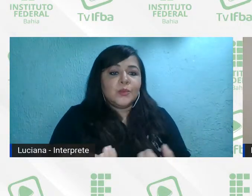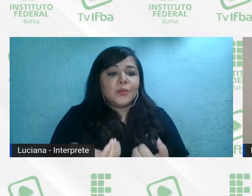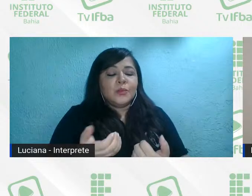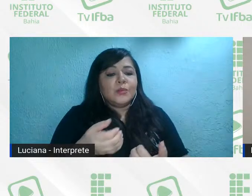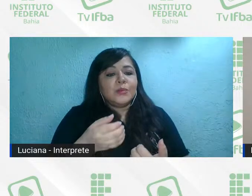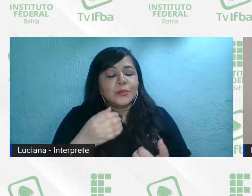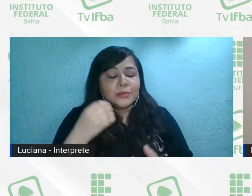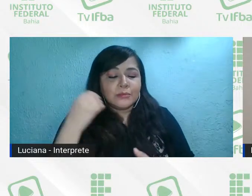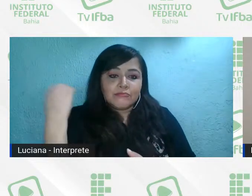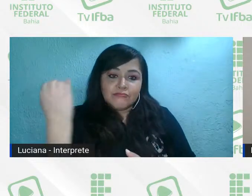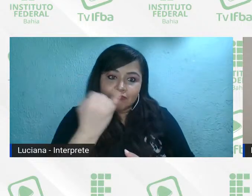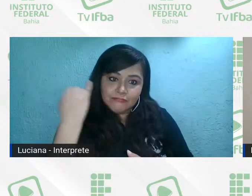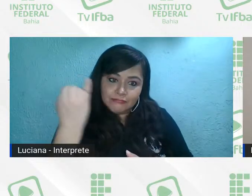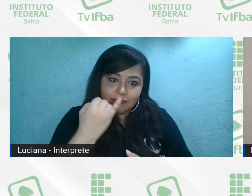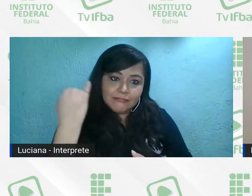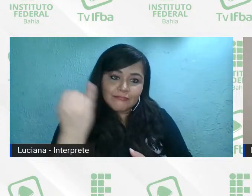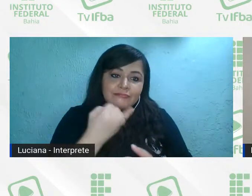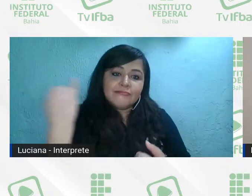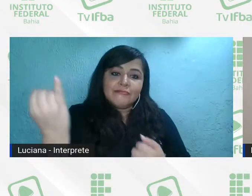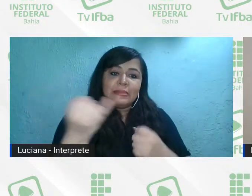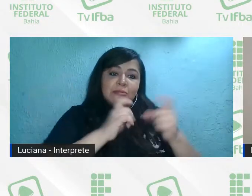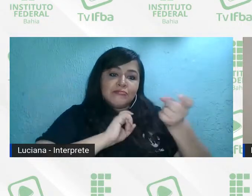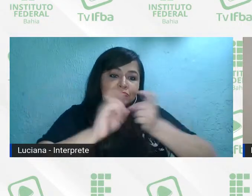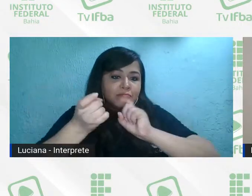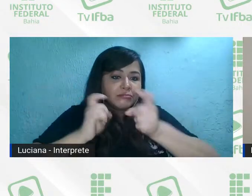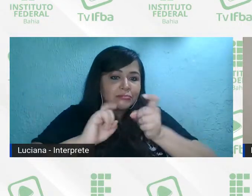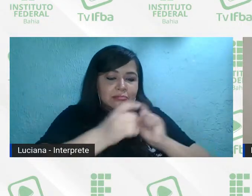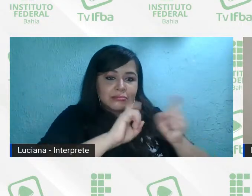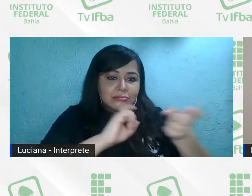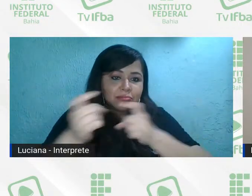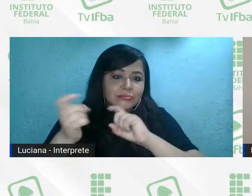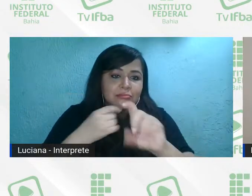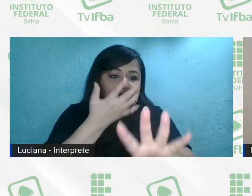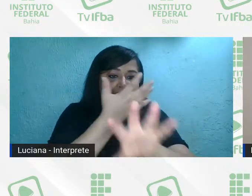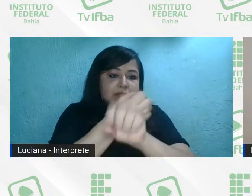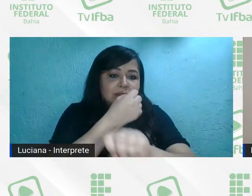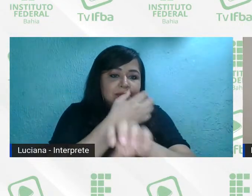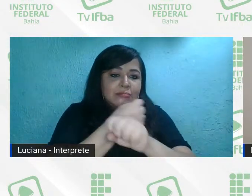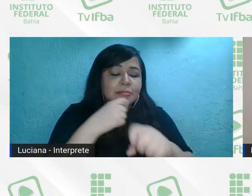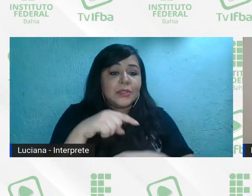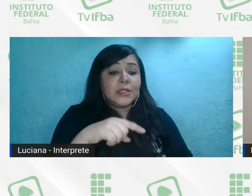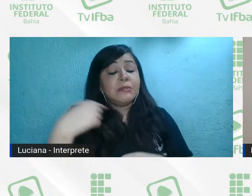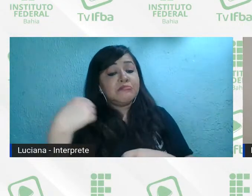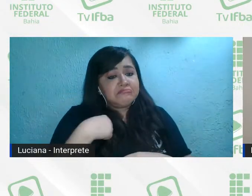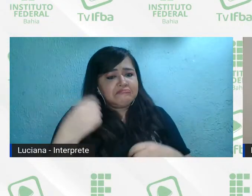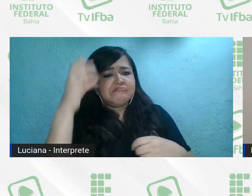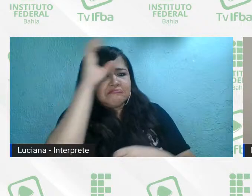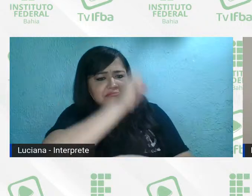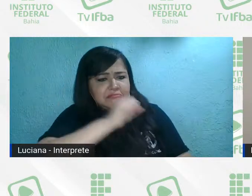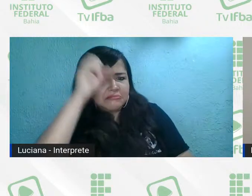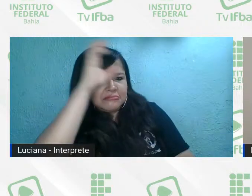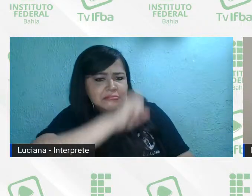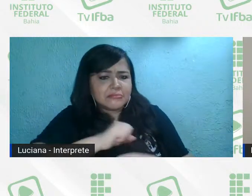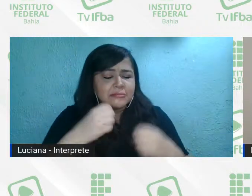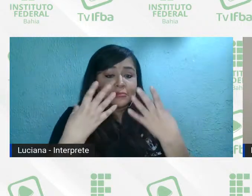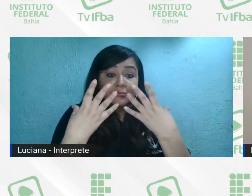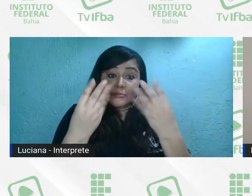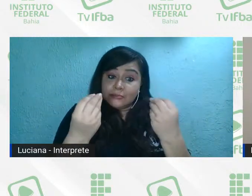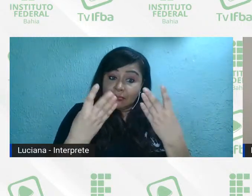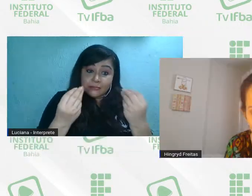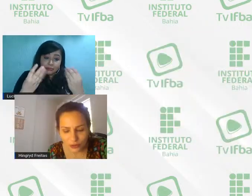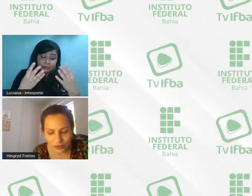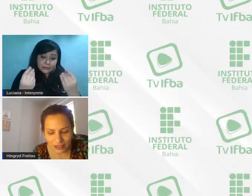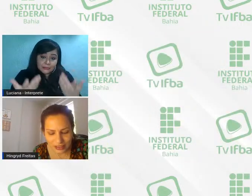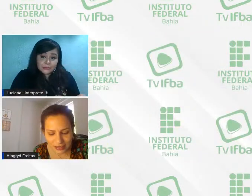Eu, particularmente, desde já, gostaria de manifestar que estou aqui aprendendo muito, né, mesmo na condição